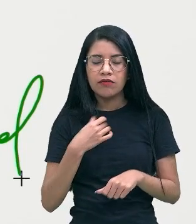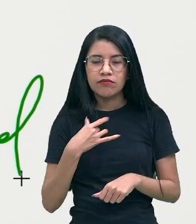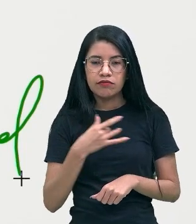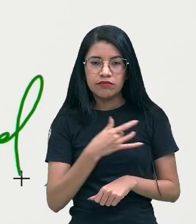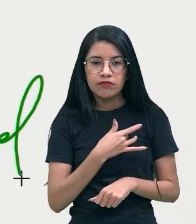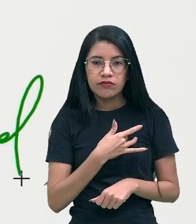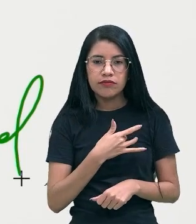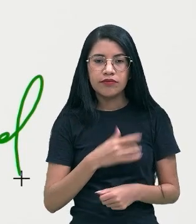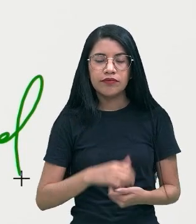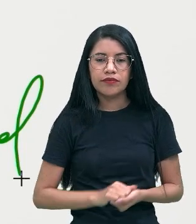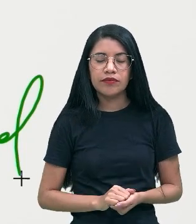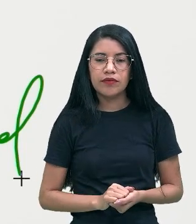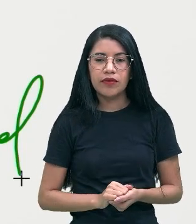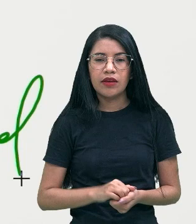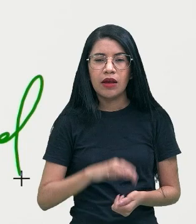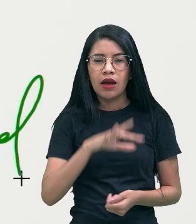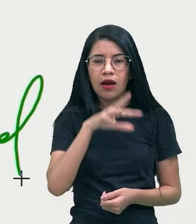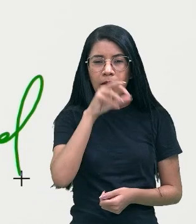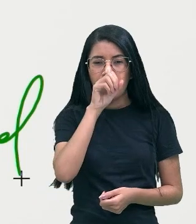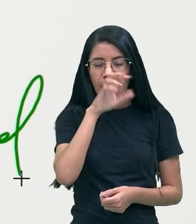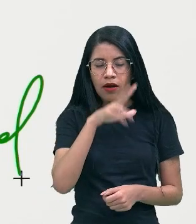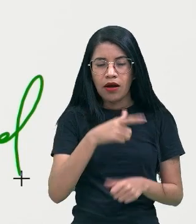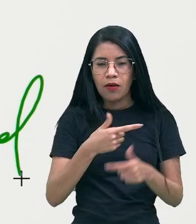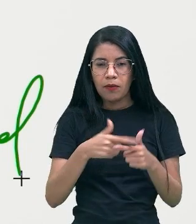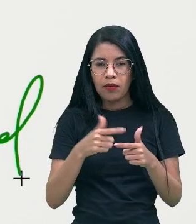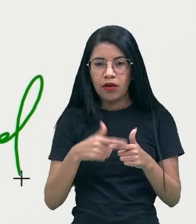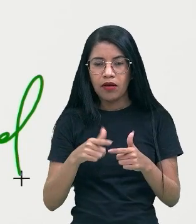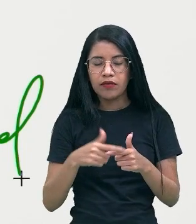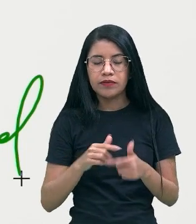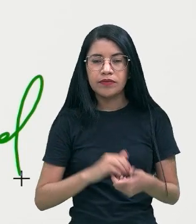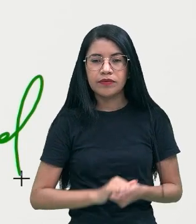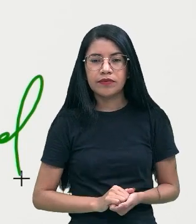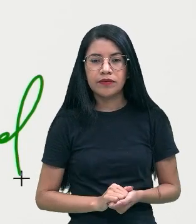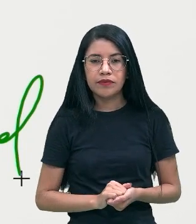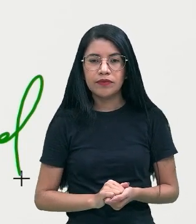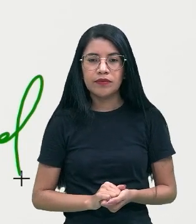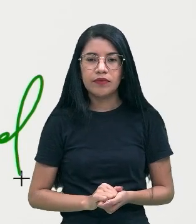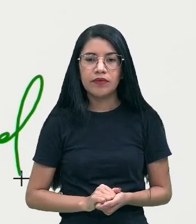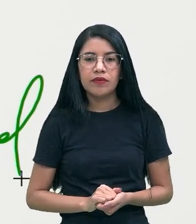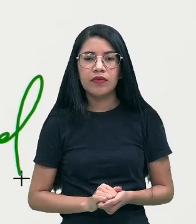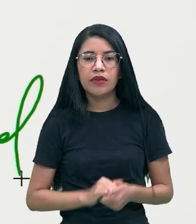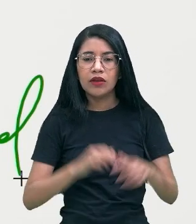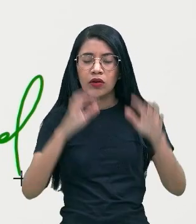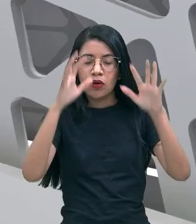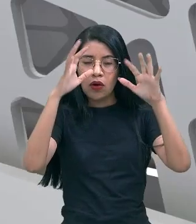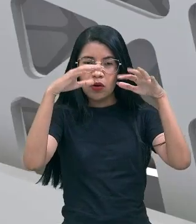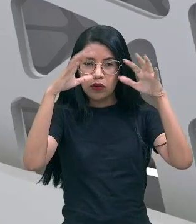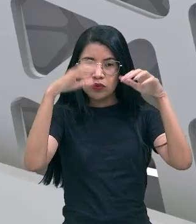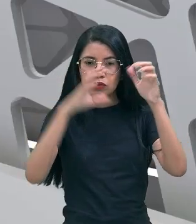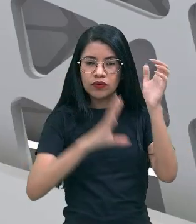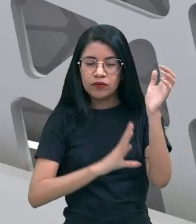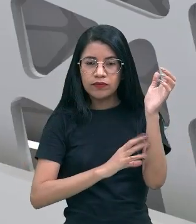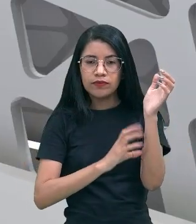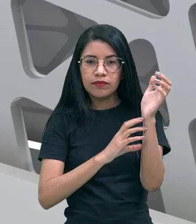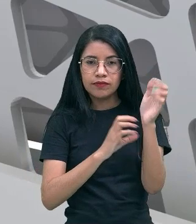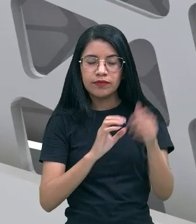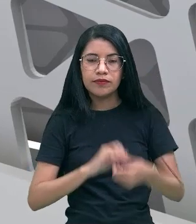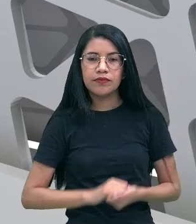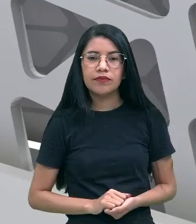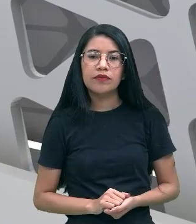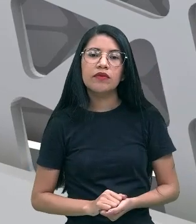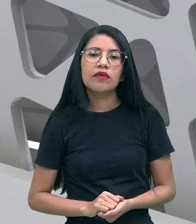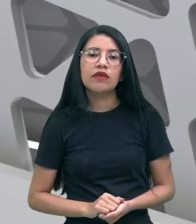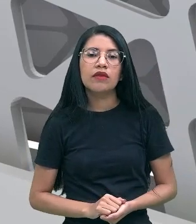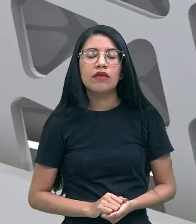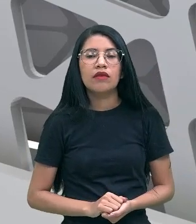causar problemas respiratórios, como é o caso do monóxido de carbono, vai causar chuva ácida, como a gente viu. A chuva